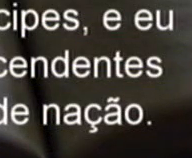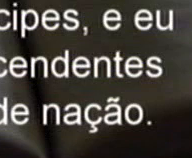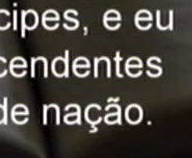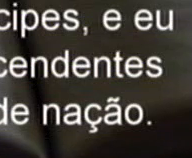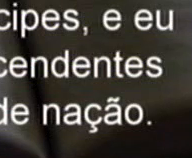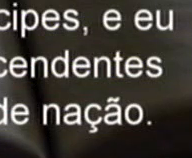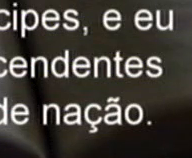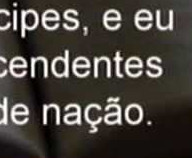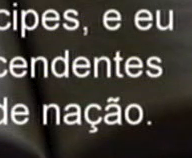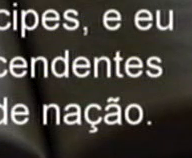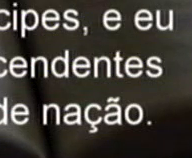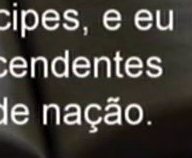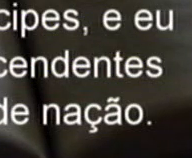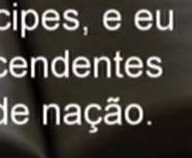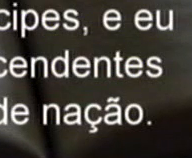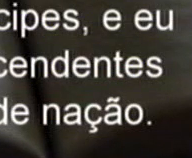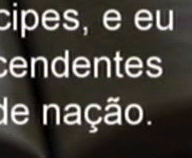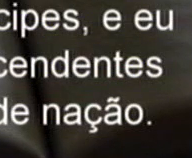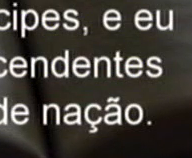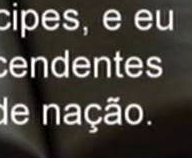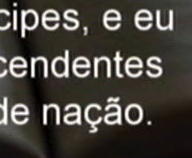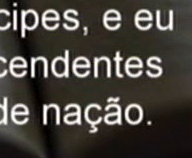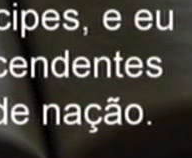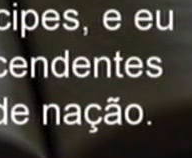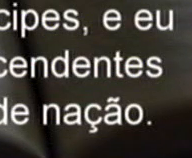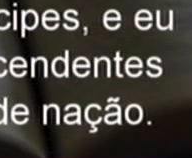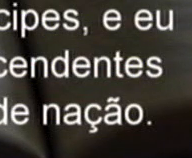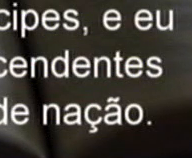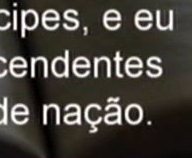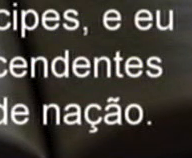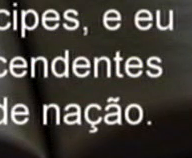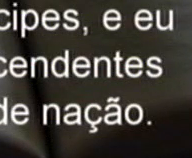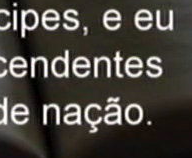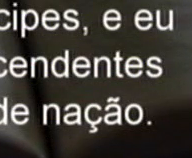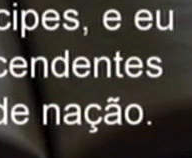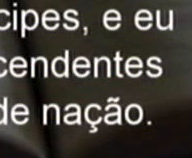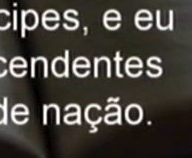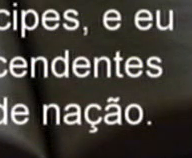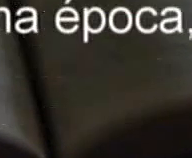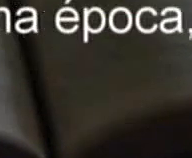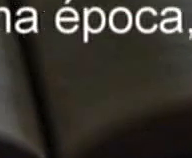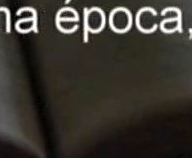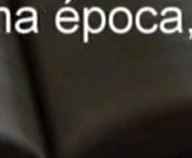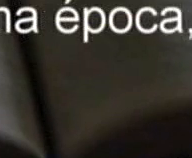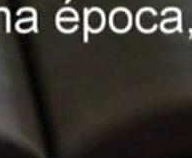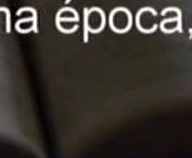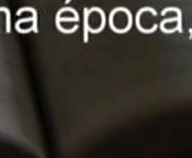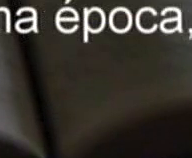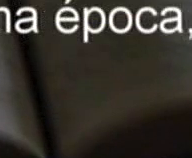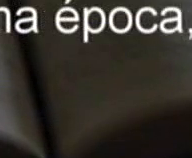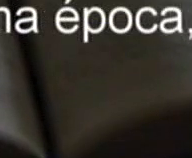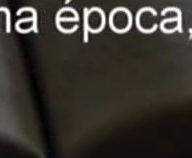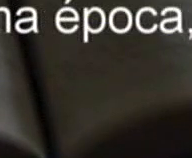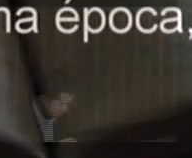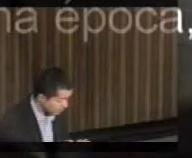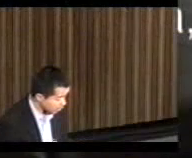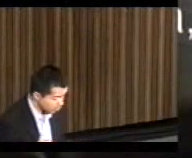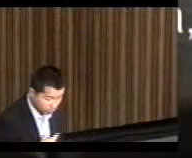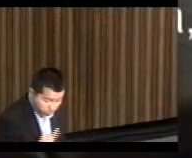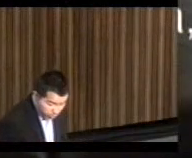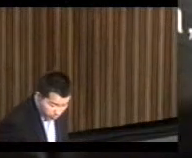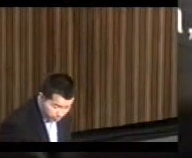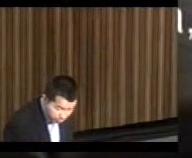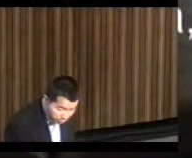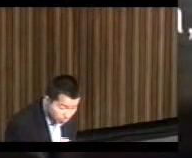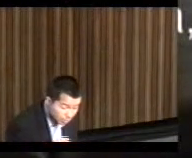12 príncipes, e eu farei com que os descendentes dele sejam uma grande nação. Mas a minha aliança